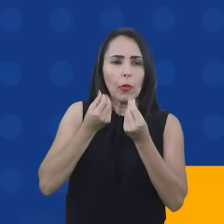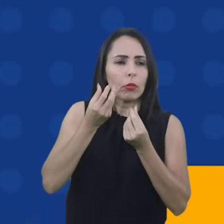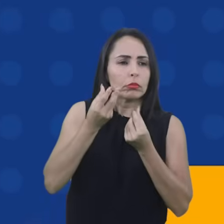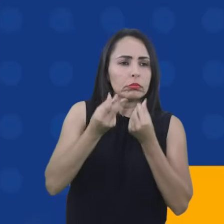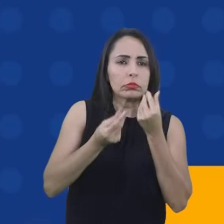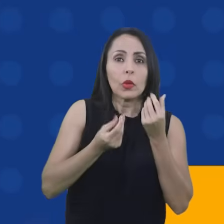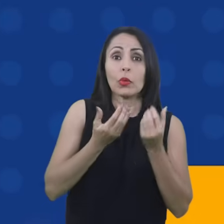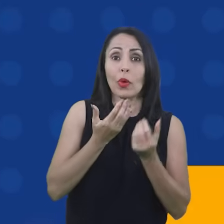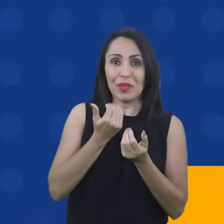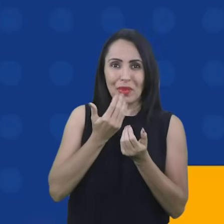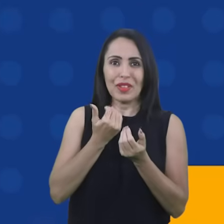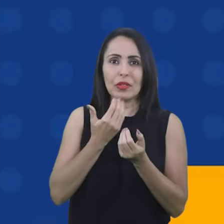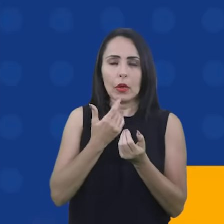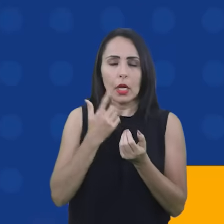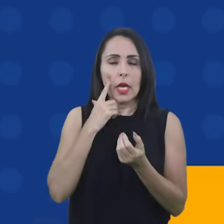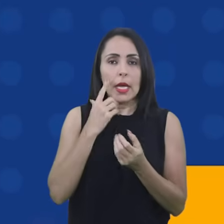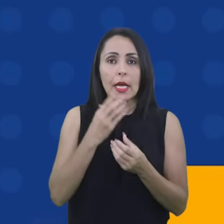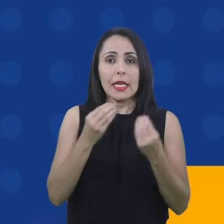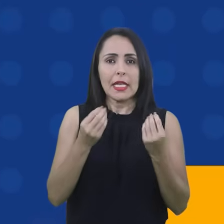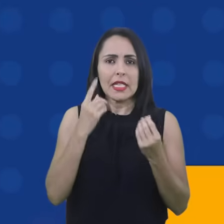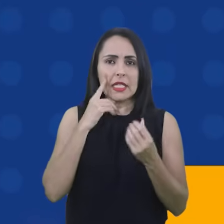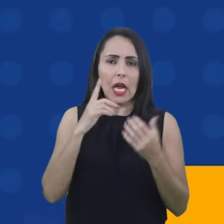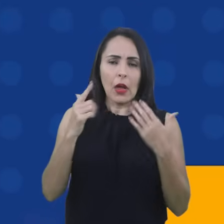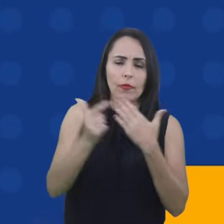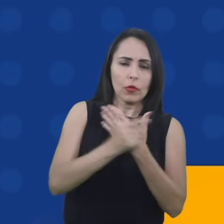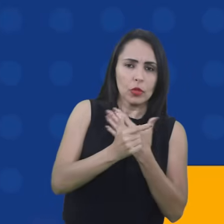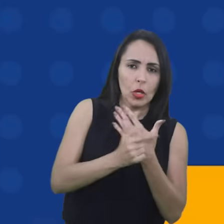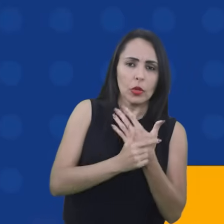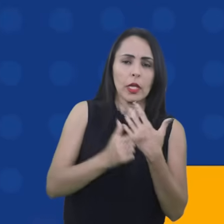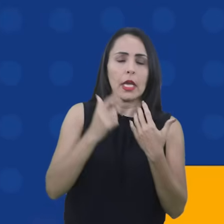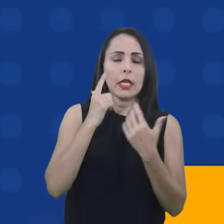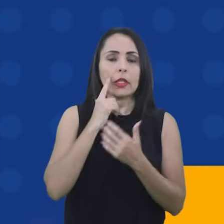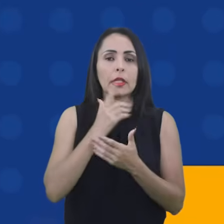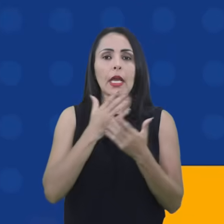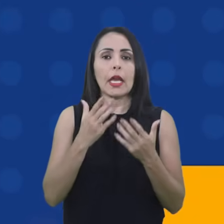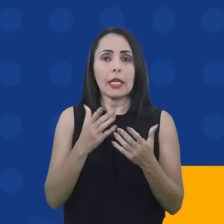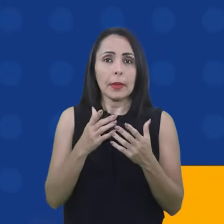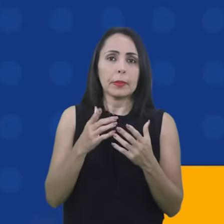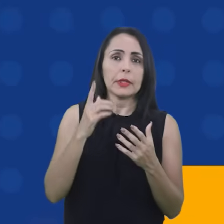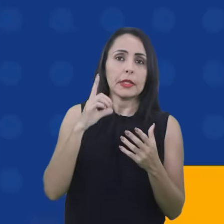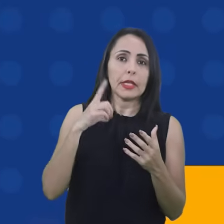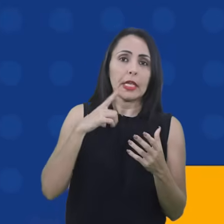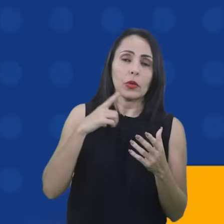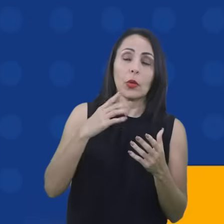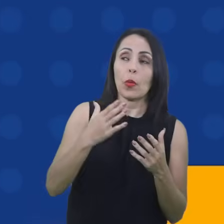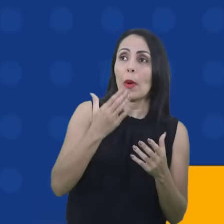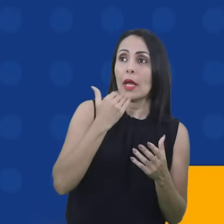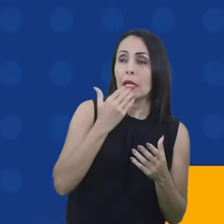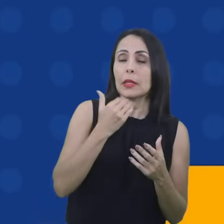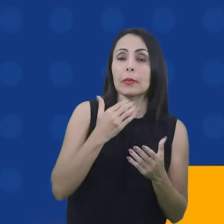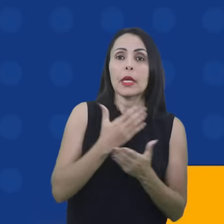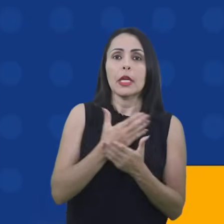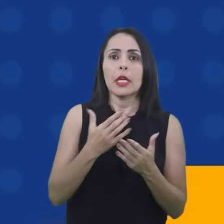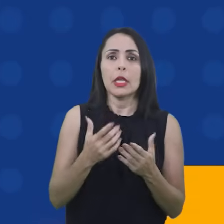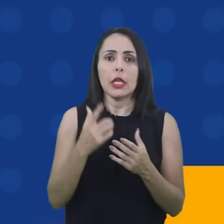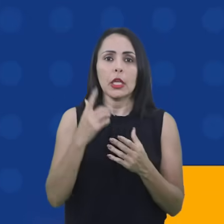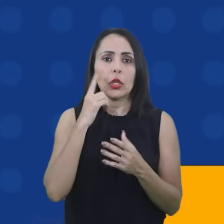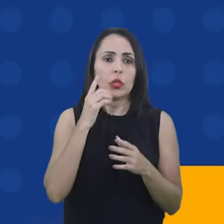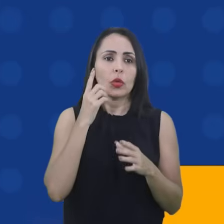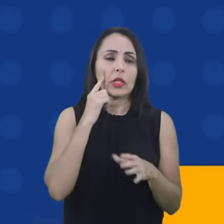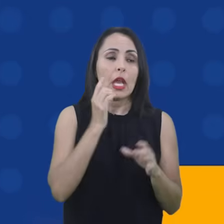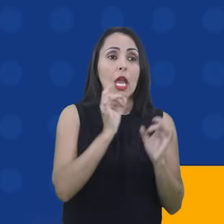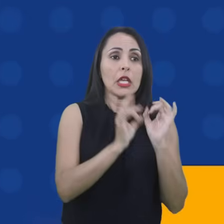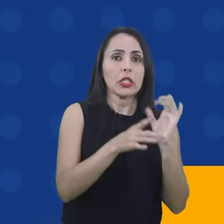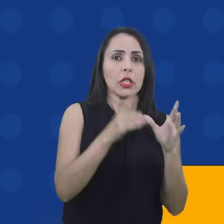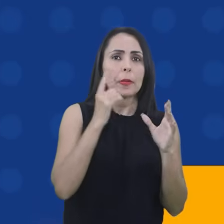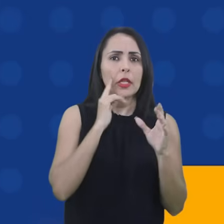elas, essa forma, essa anatomia, né, que possui a língua, ela acaba fazendo com que o alimento, né, restos alimentares